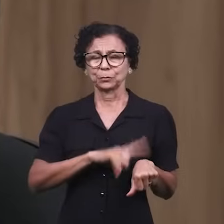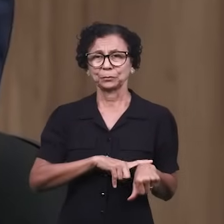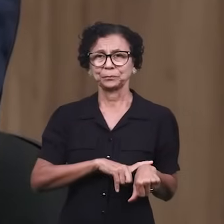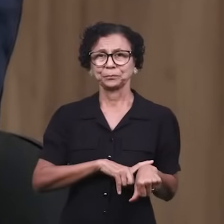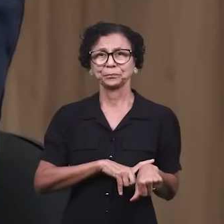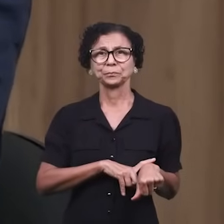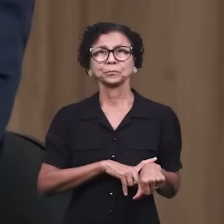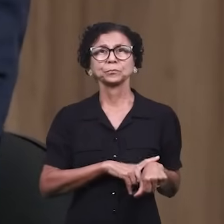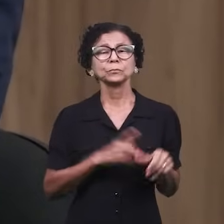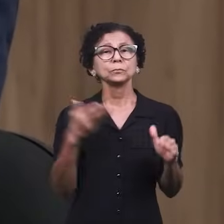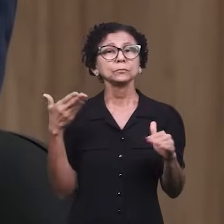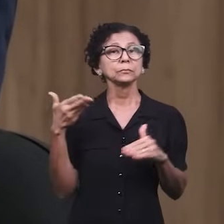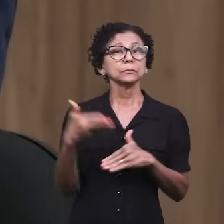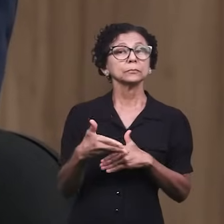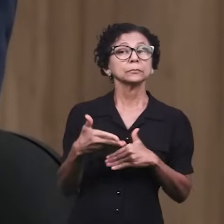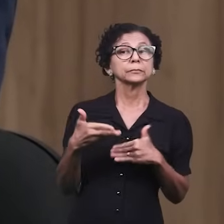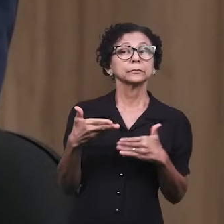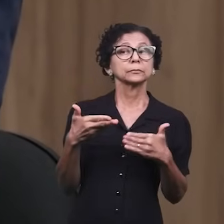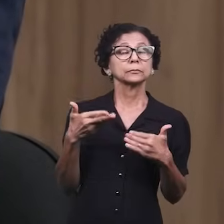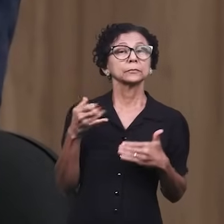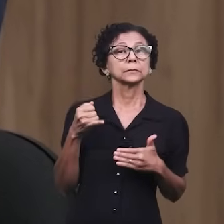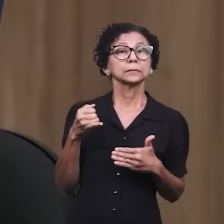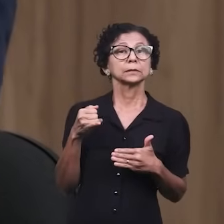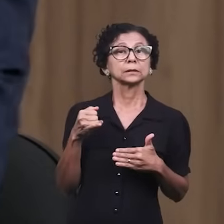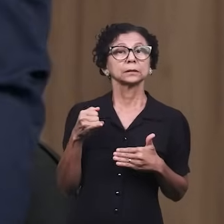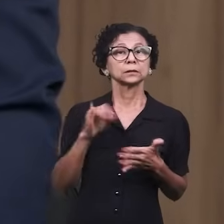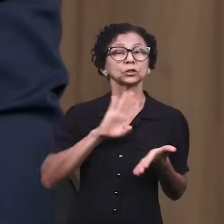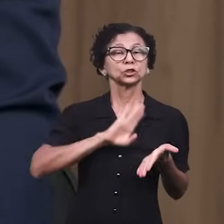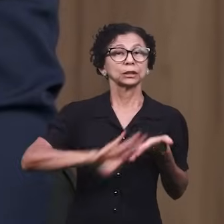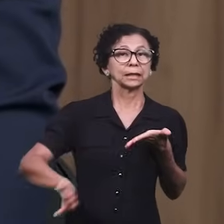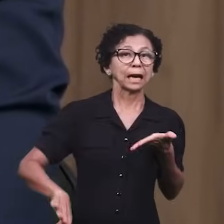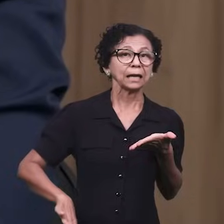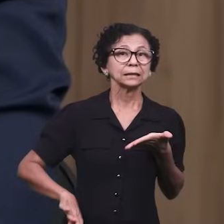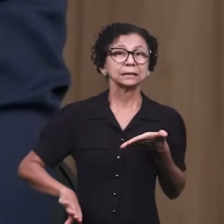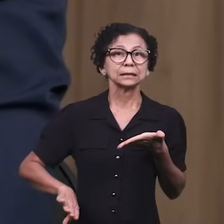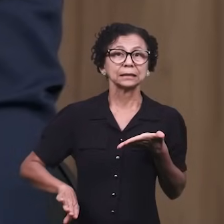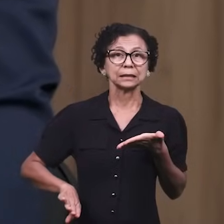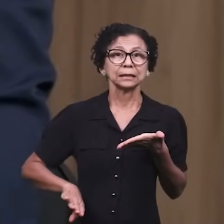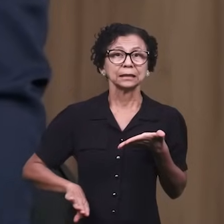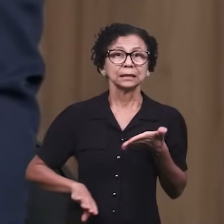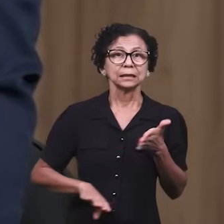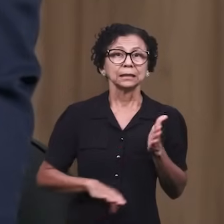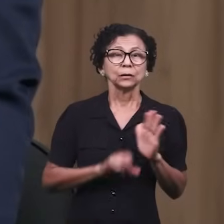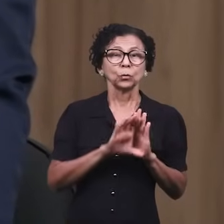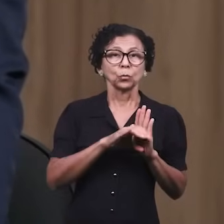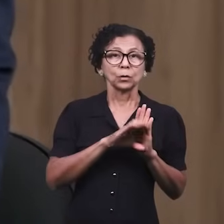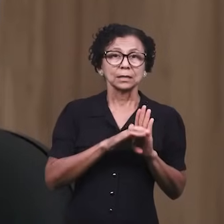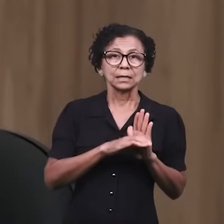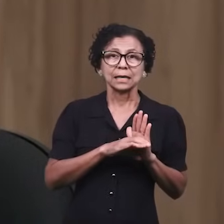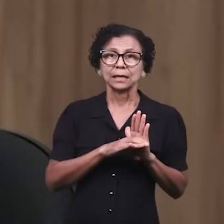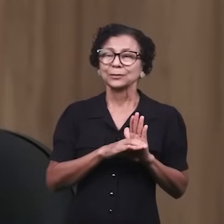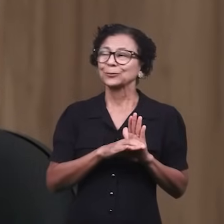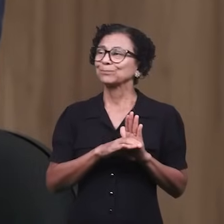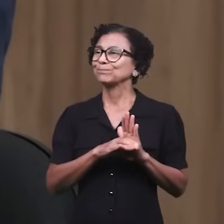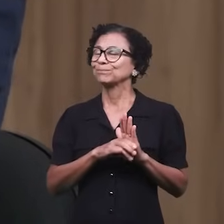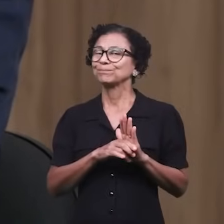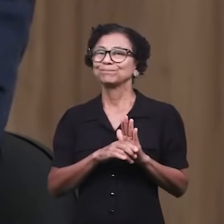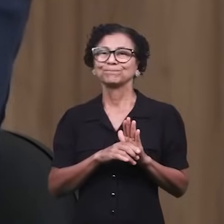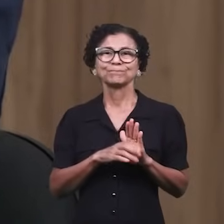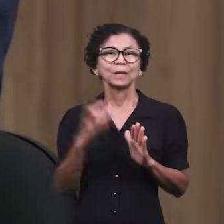tempo ali entrava e se você tirasse, você não conseguia resolver um monte de